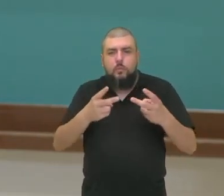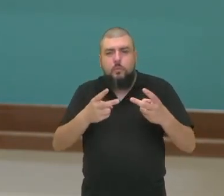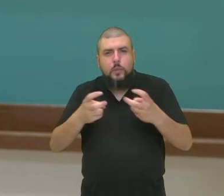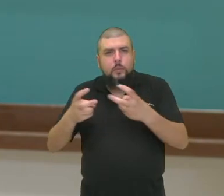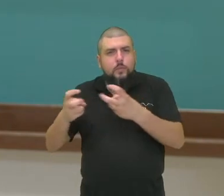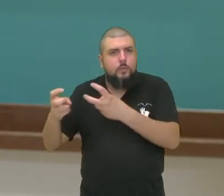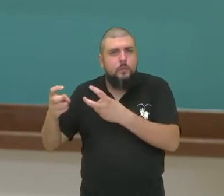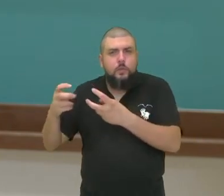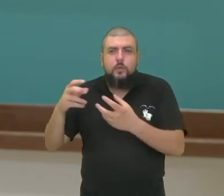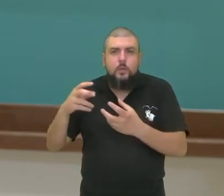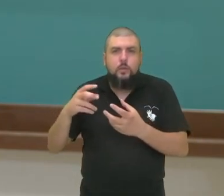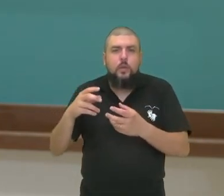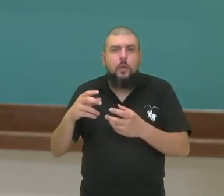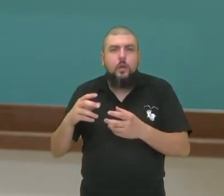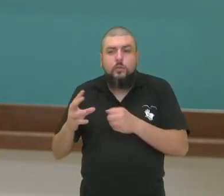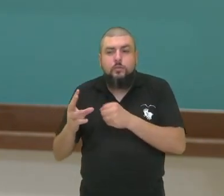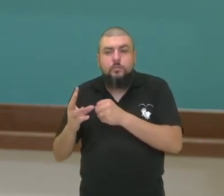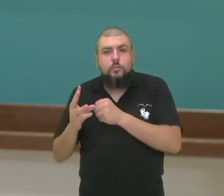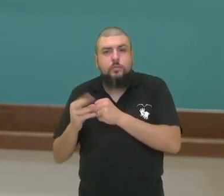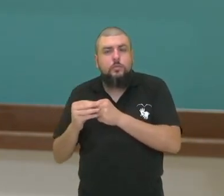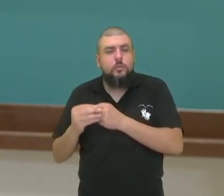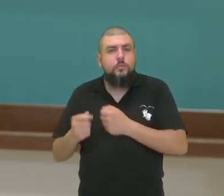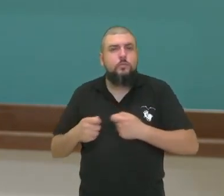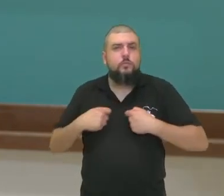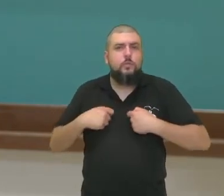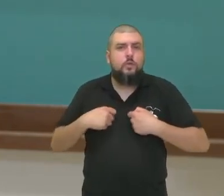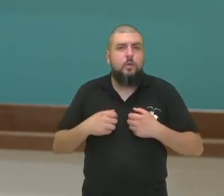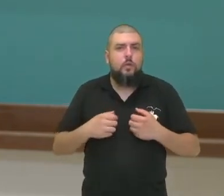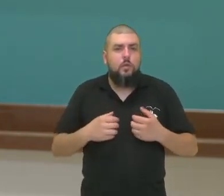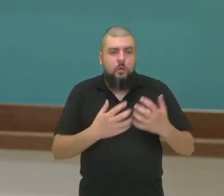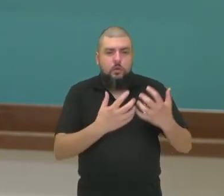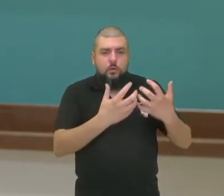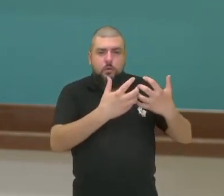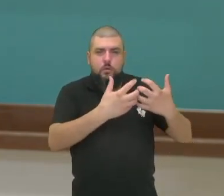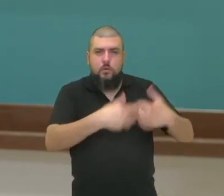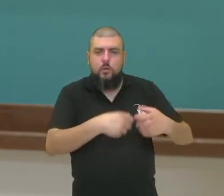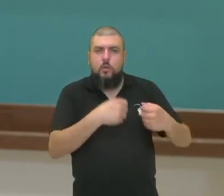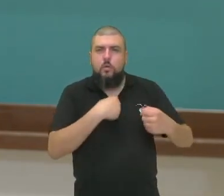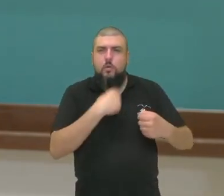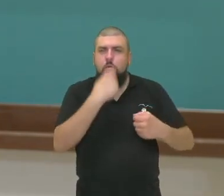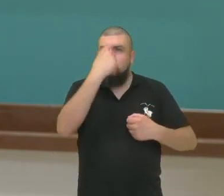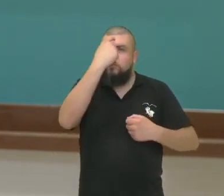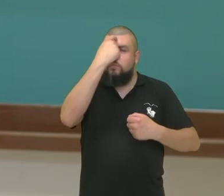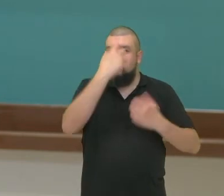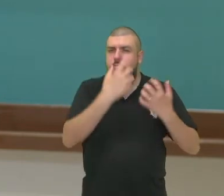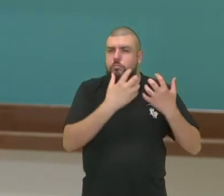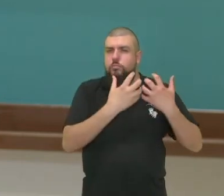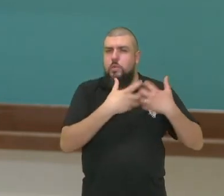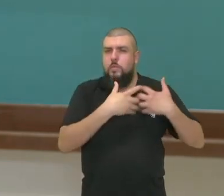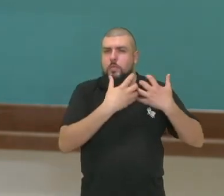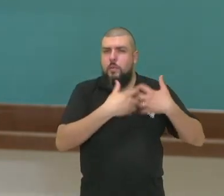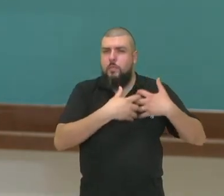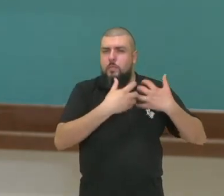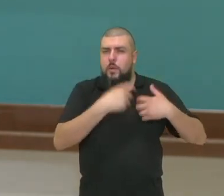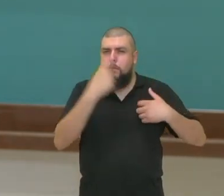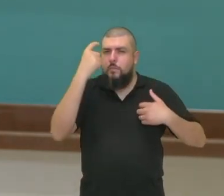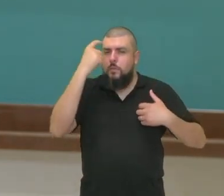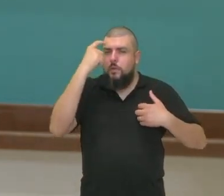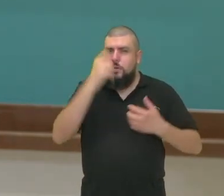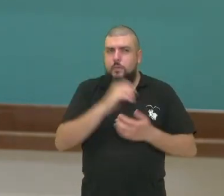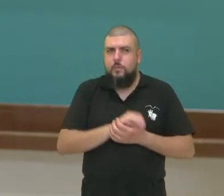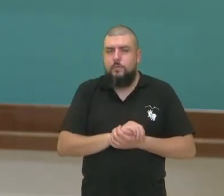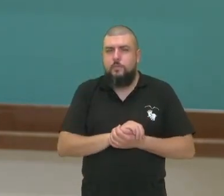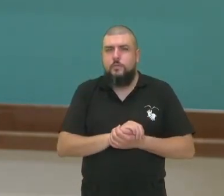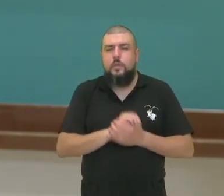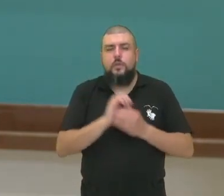nossos conhecimentos e os racionalistas, razão, o próprio nome já diz, tá? Deixei ali um cartazinho só para ilustrar para